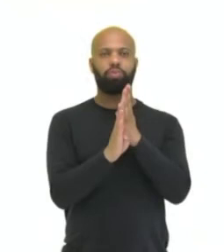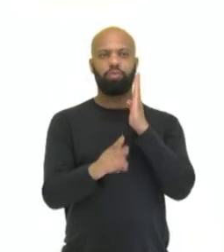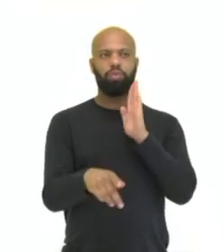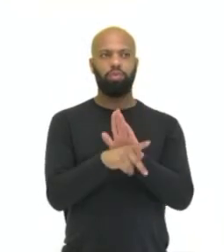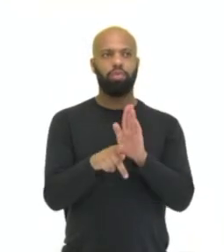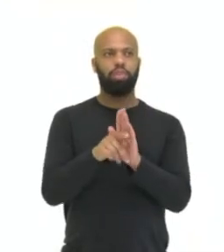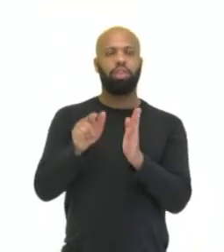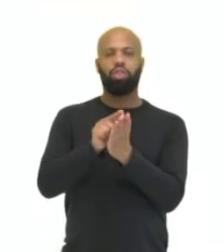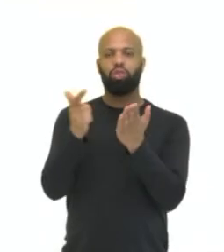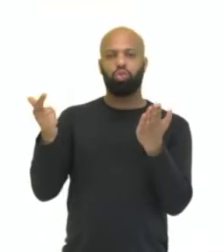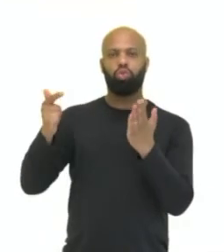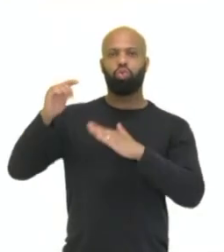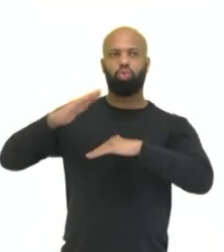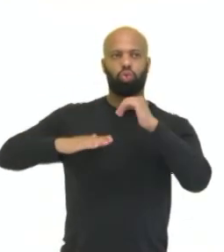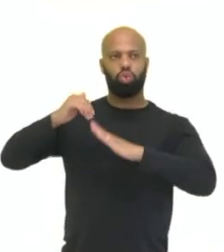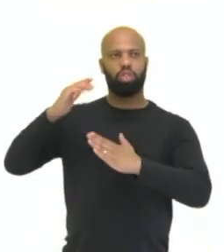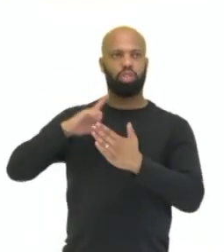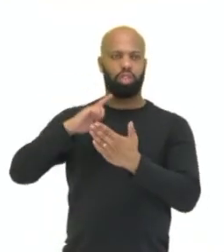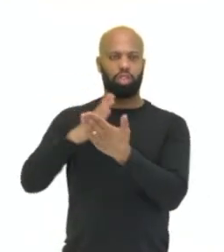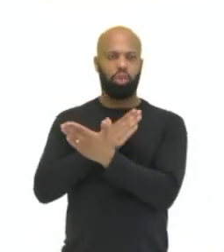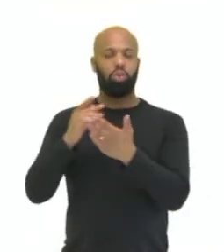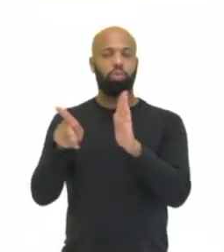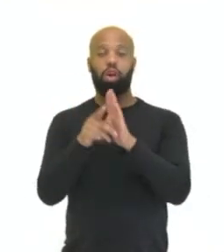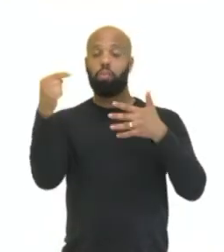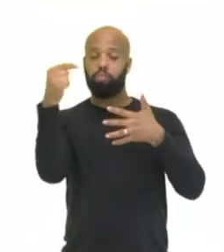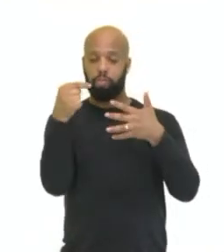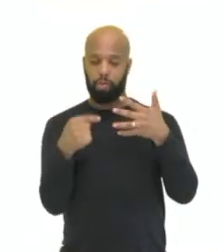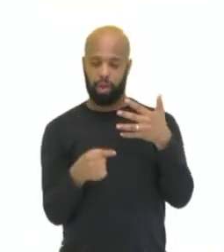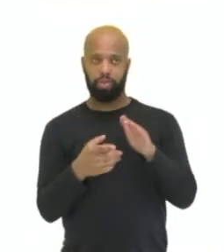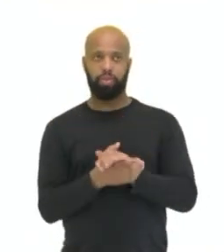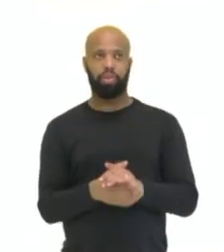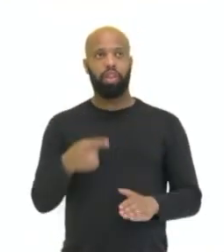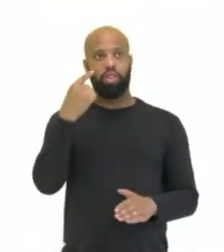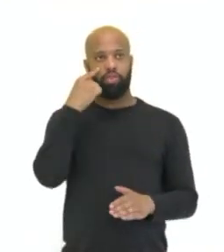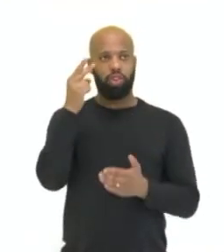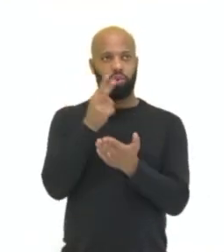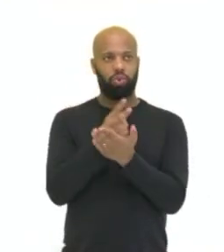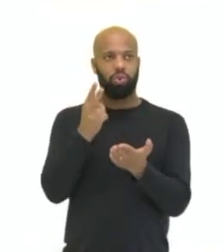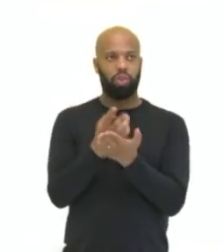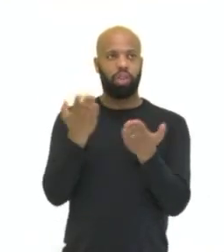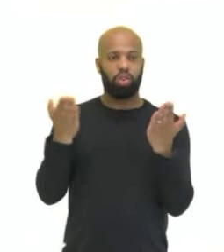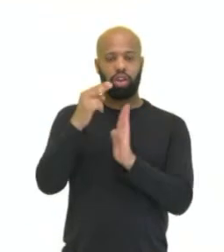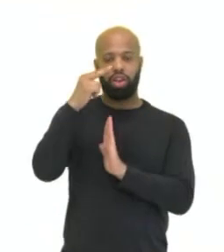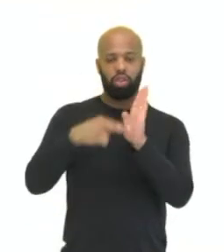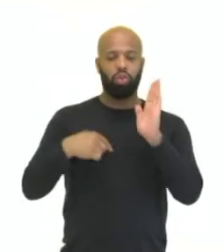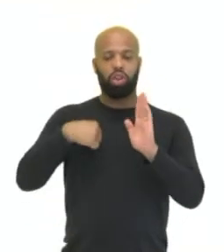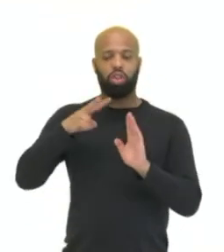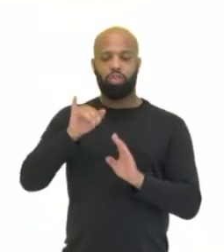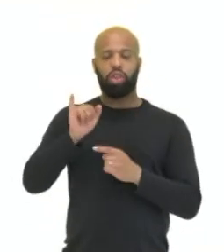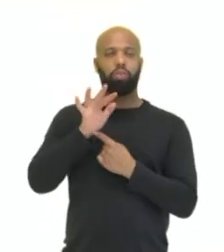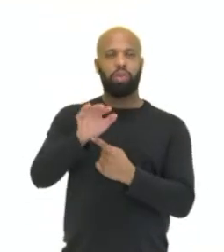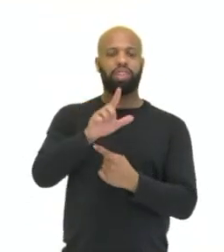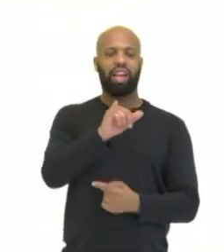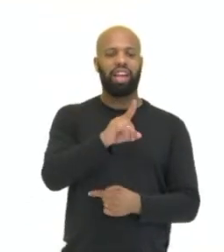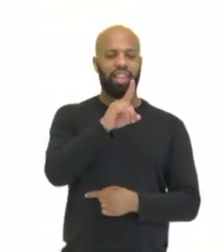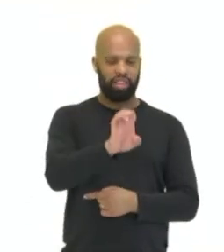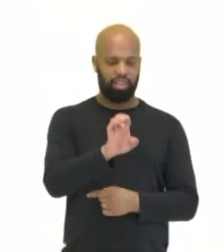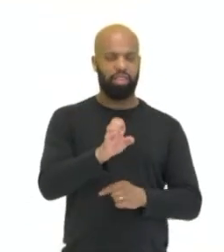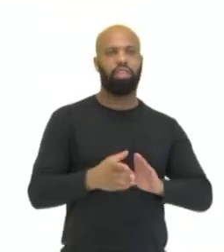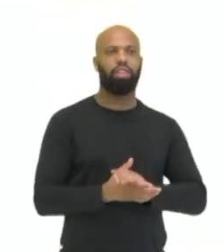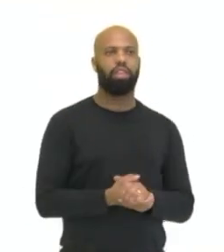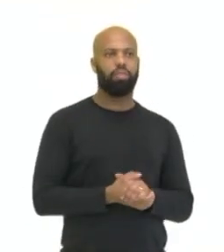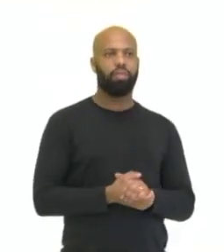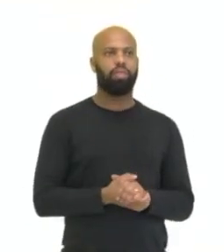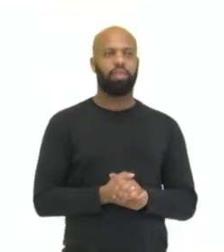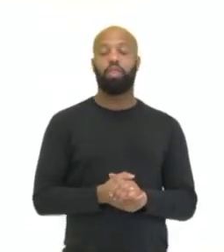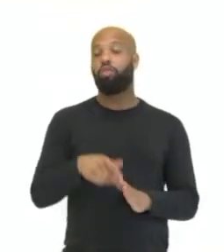são alguns elementos que constituem a reportagem, né. Aqui na continuação da leitura eu vou apresentar para vocês a lead ou o resumo,